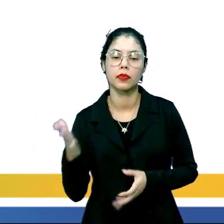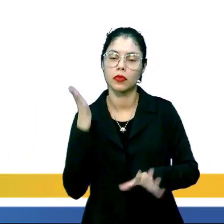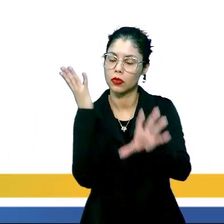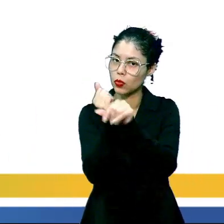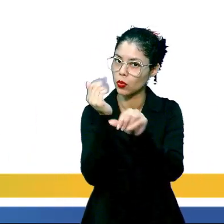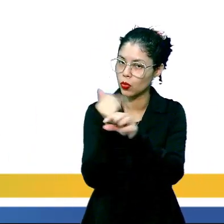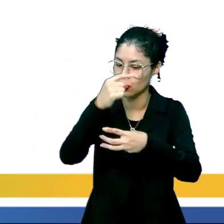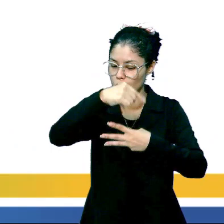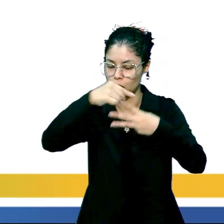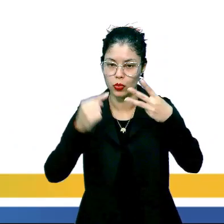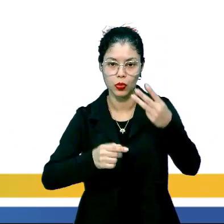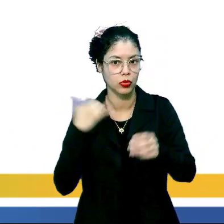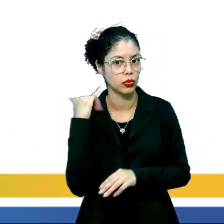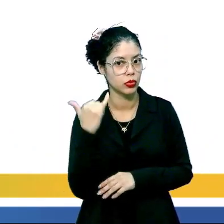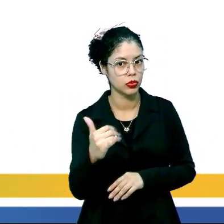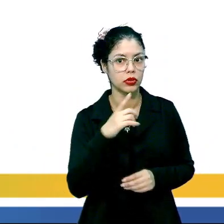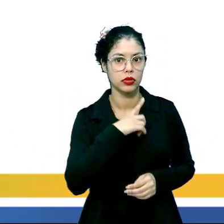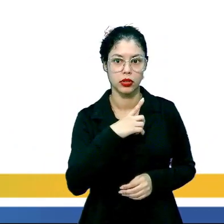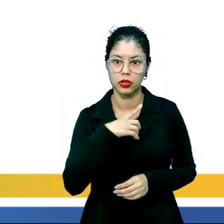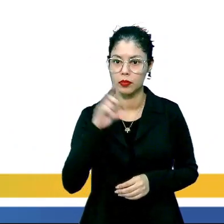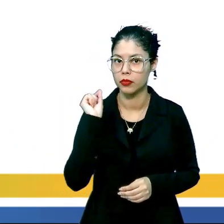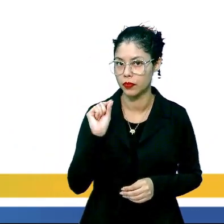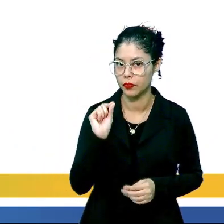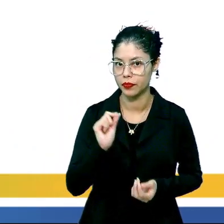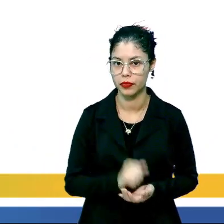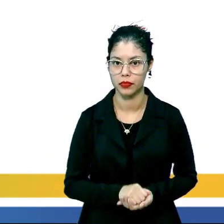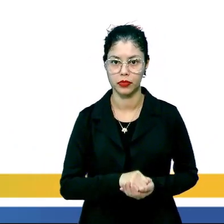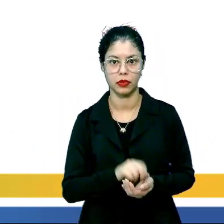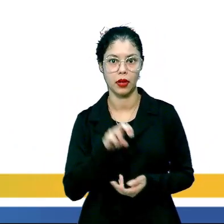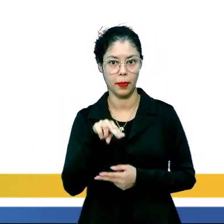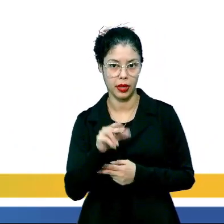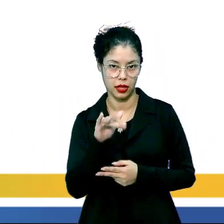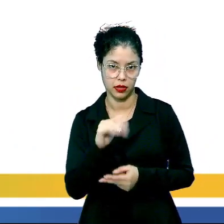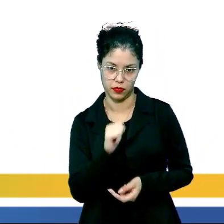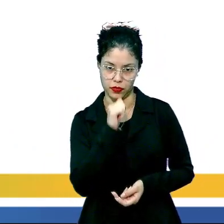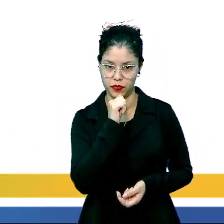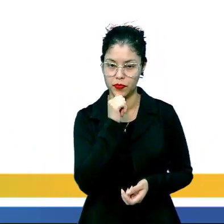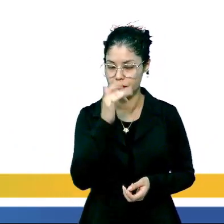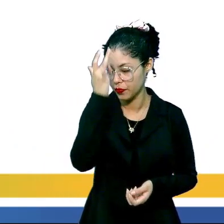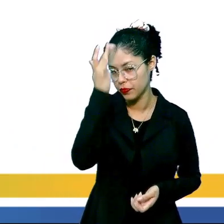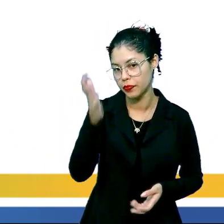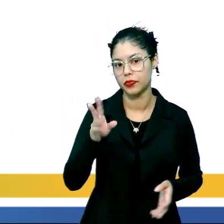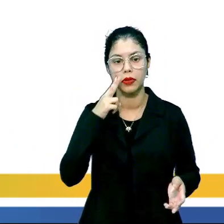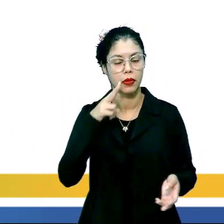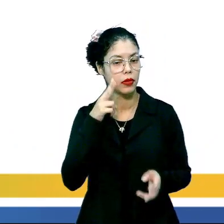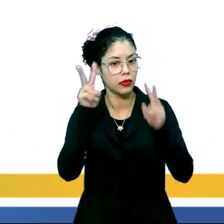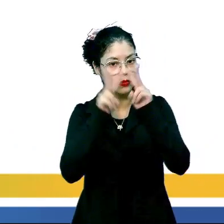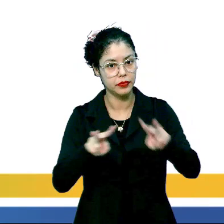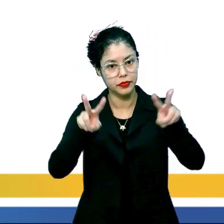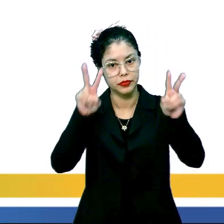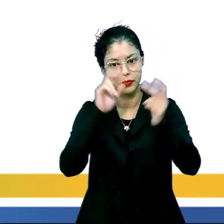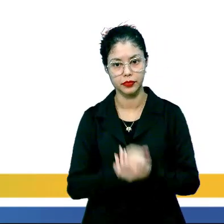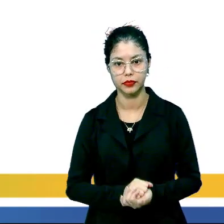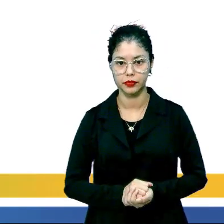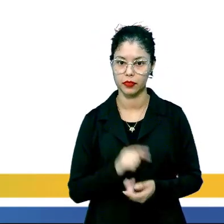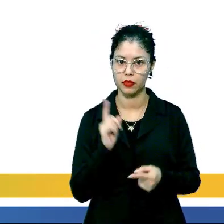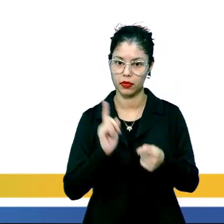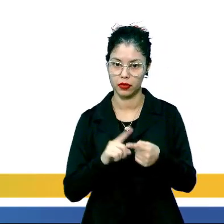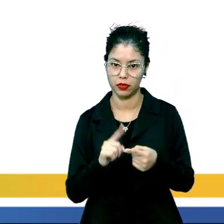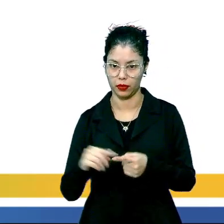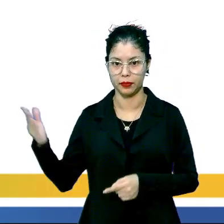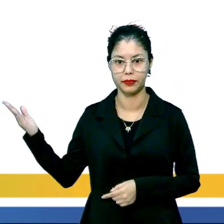soma dessas três energias, nós temos a energia mecânica. E fica fácil de a gente visualizar a energia mecânica,